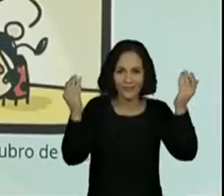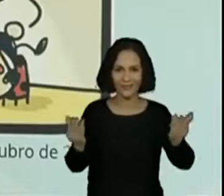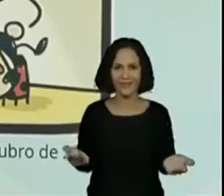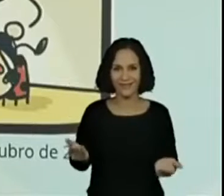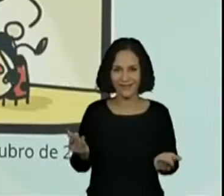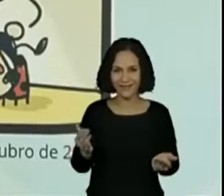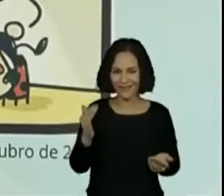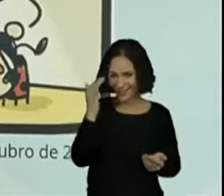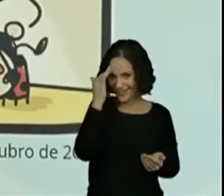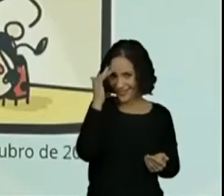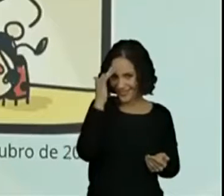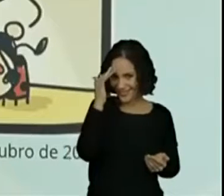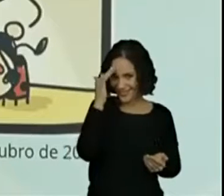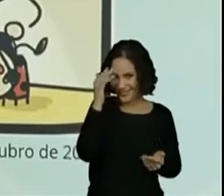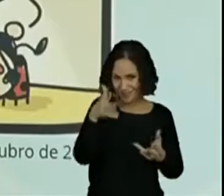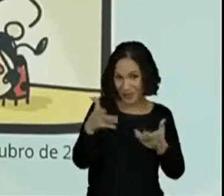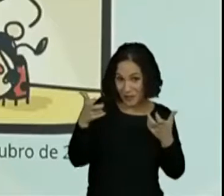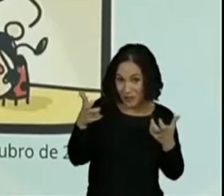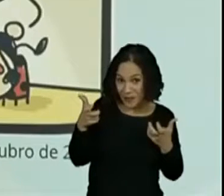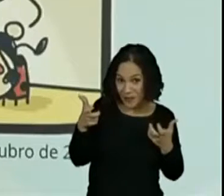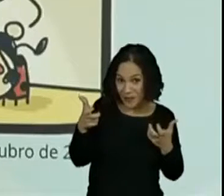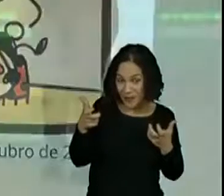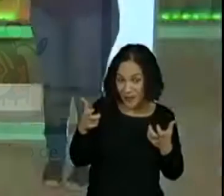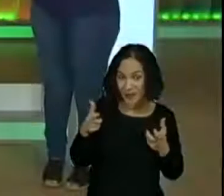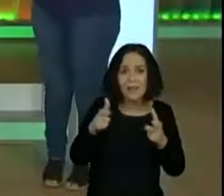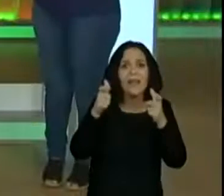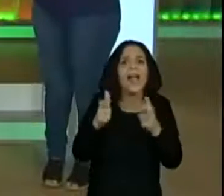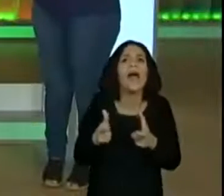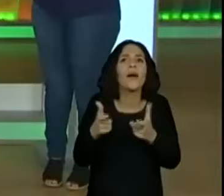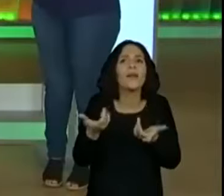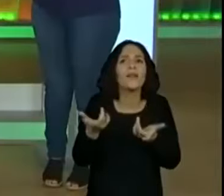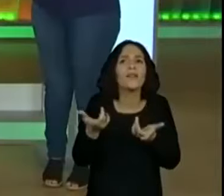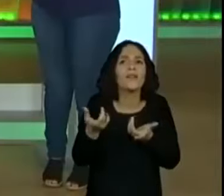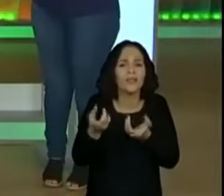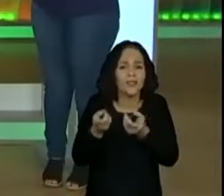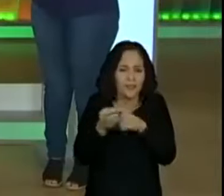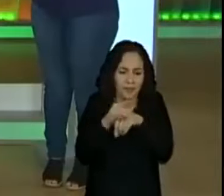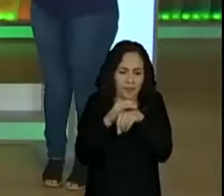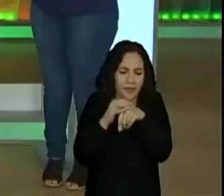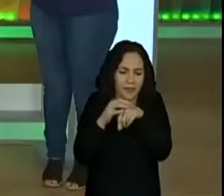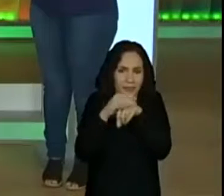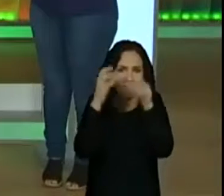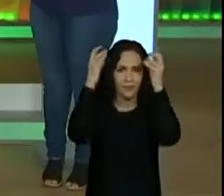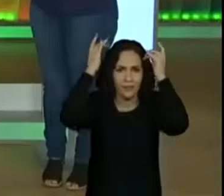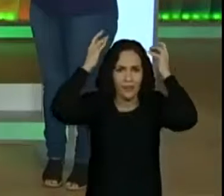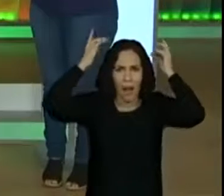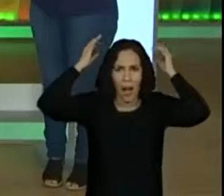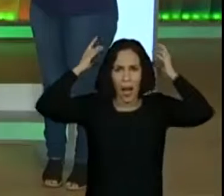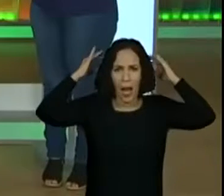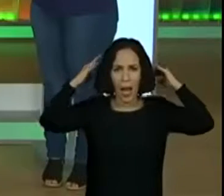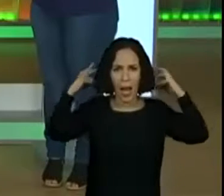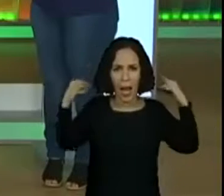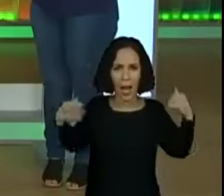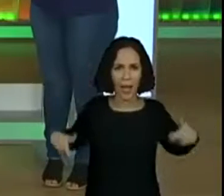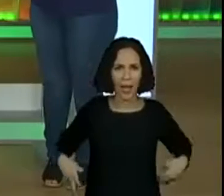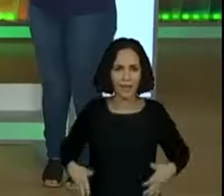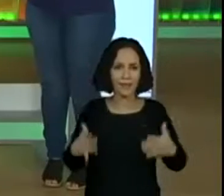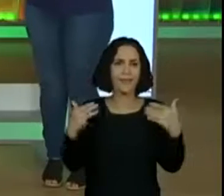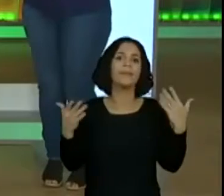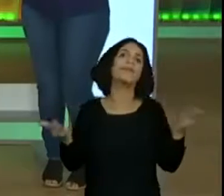com formigamento, professora. Perceberam, Viviane? Turminha, onde está o formigamento da nossa amiga aí? Uhum. Formigamento?